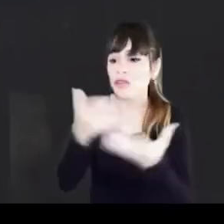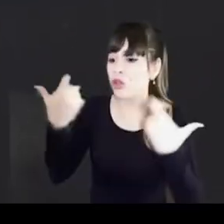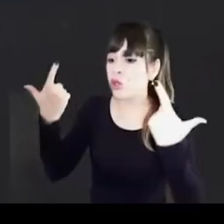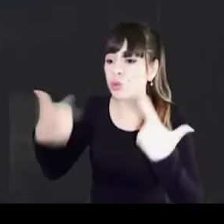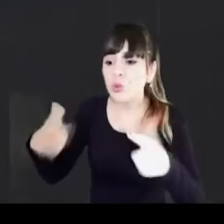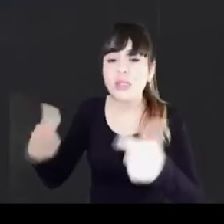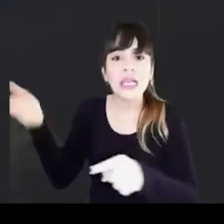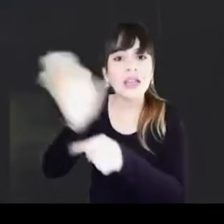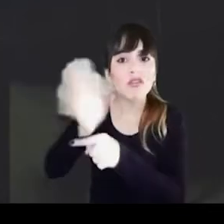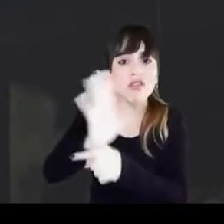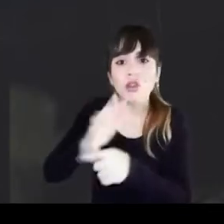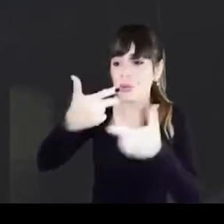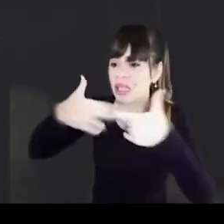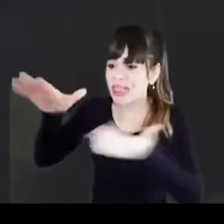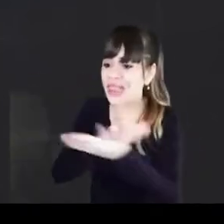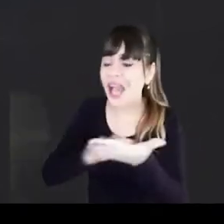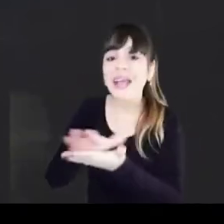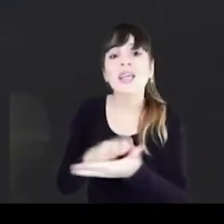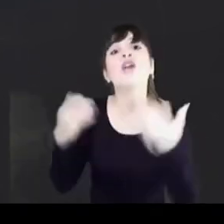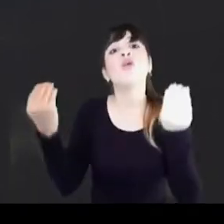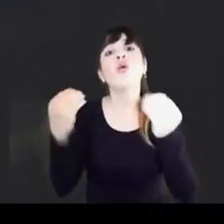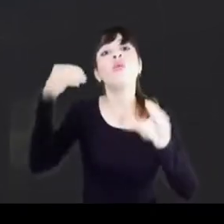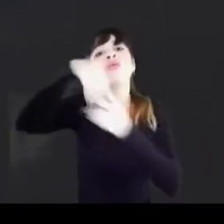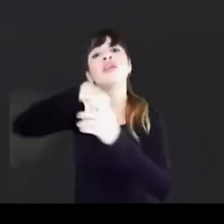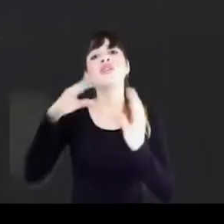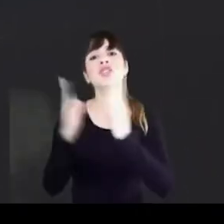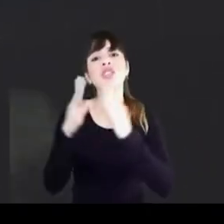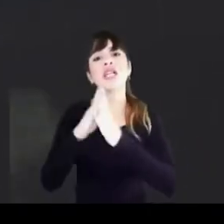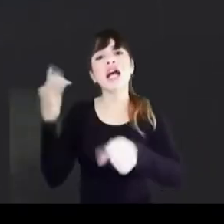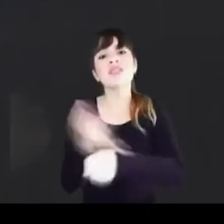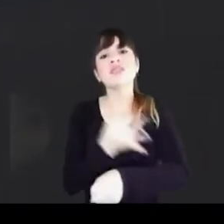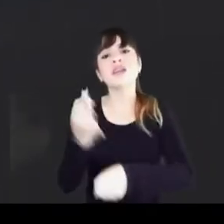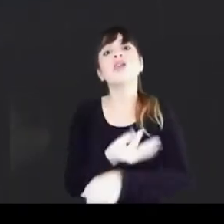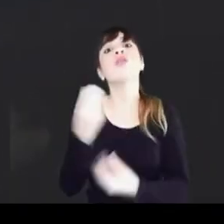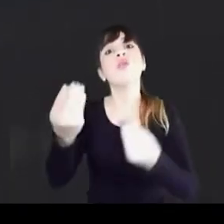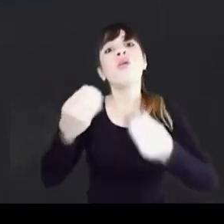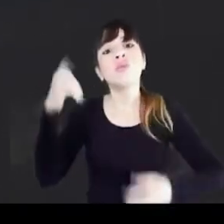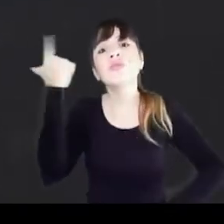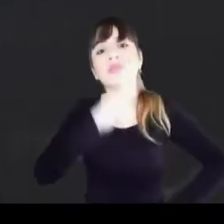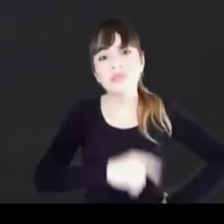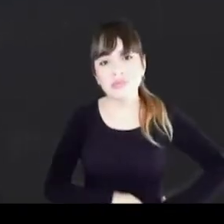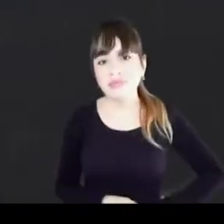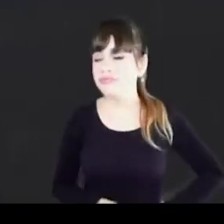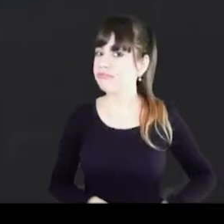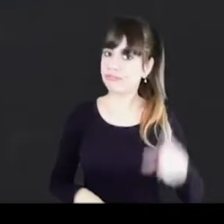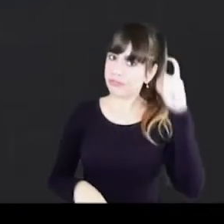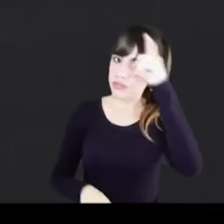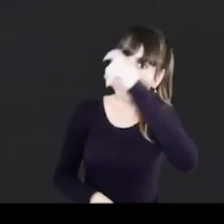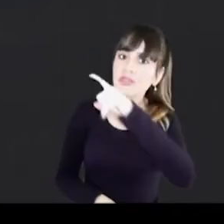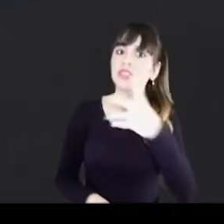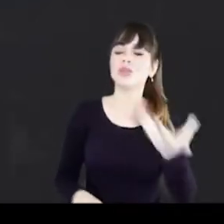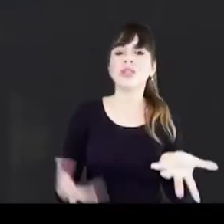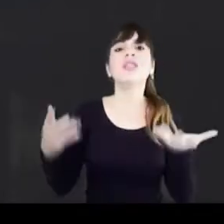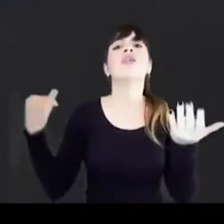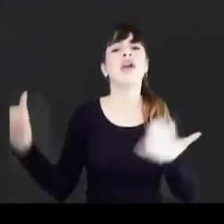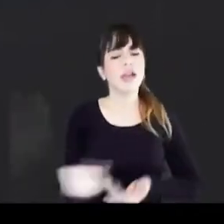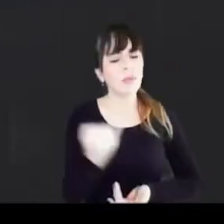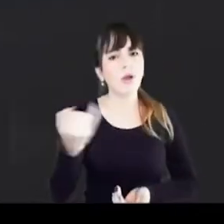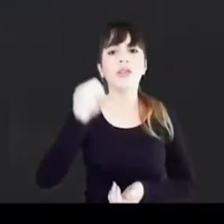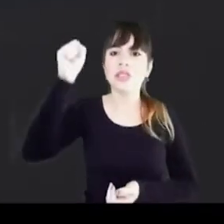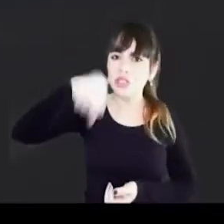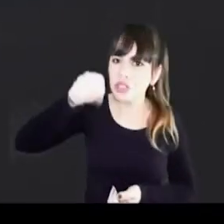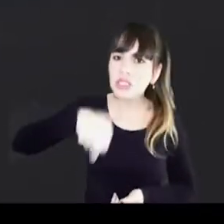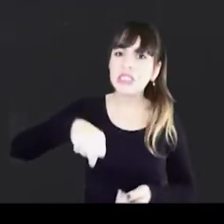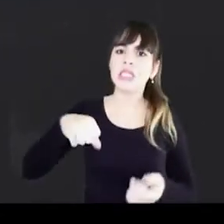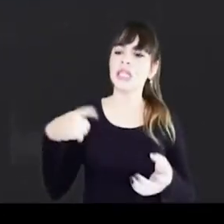um livro para ler, sem ter um filme para ver, sem ter uma música para ouvir, sem ter um espetáculo de teatro, um